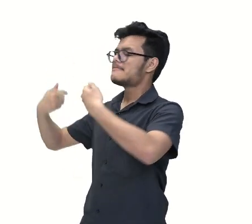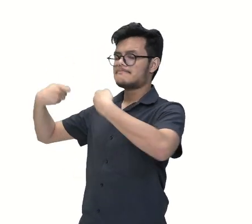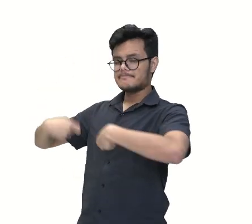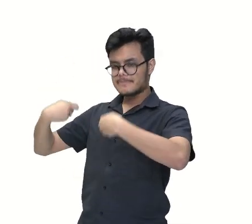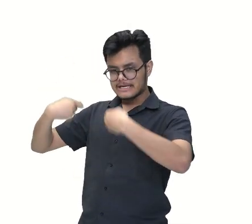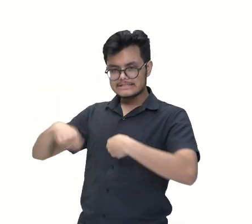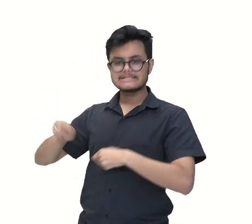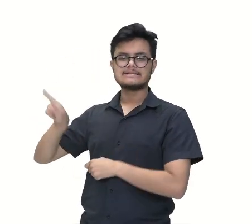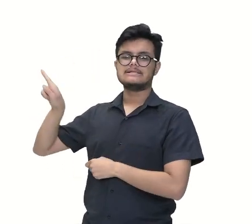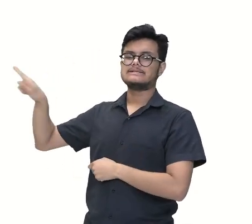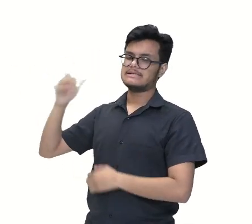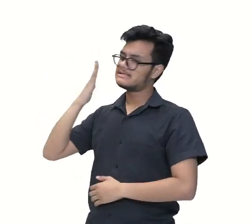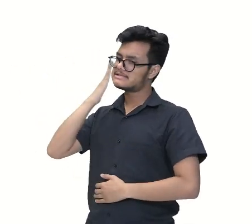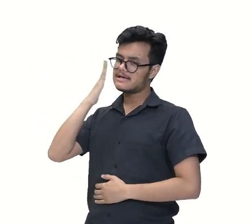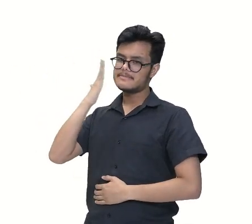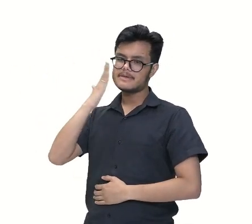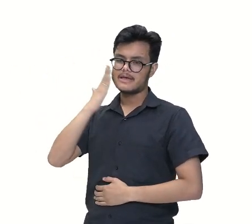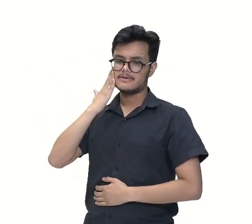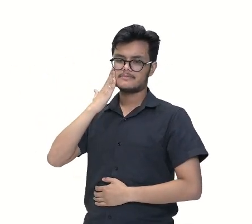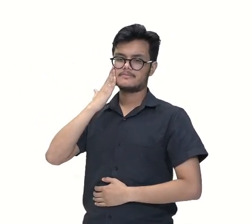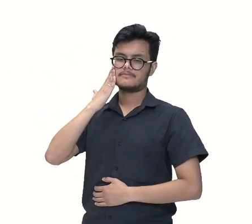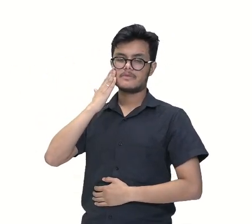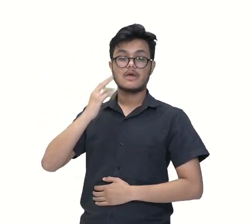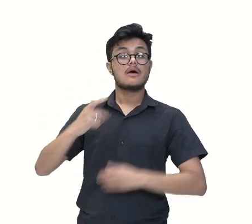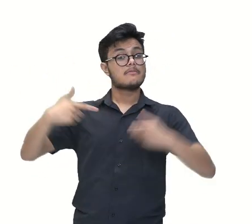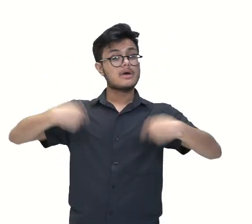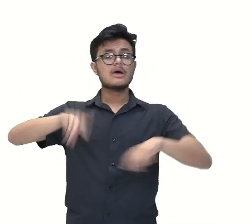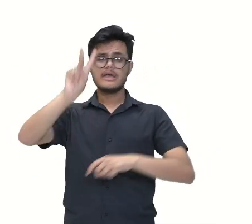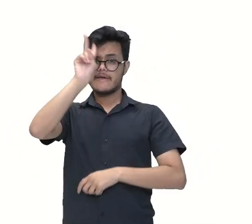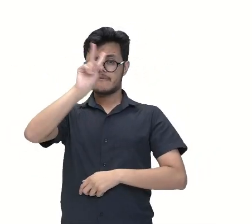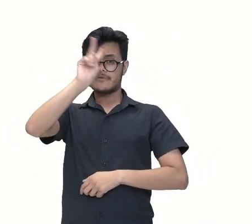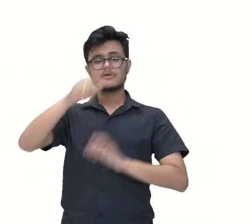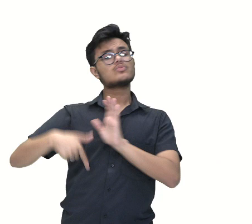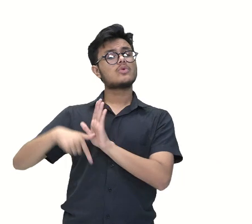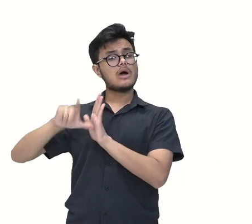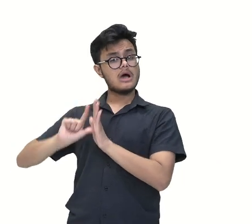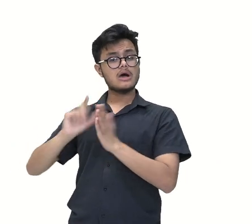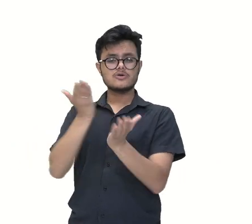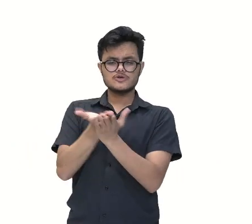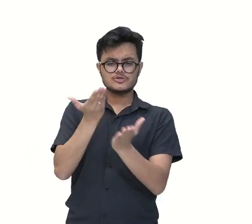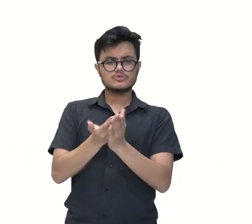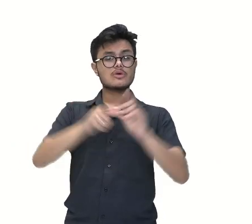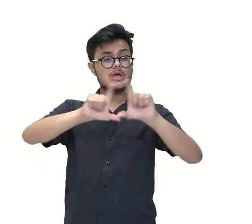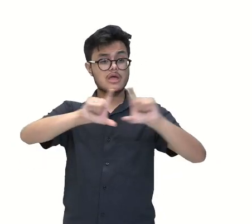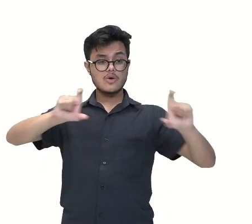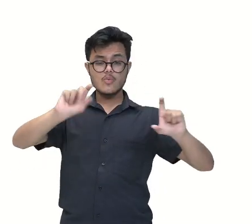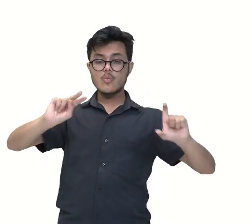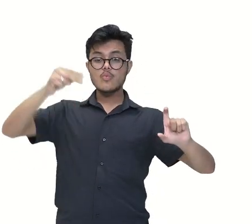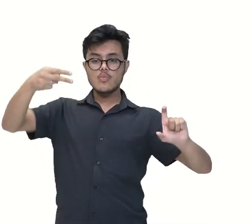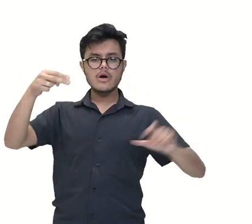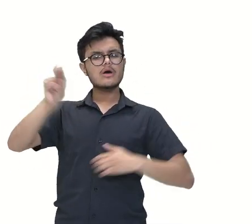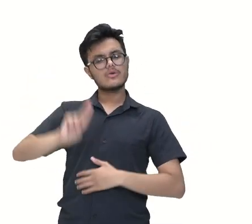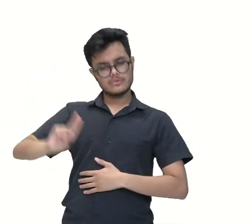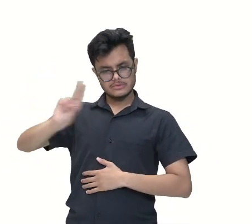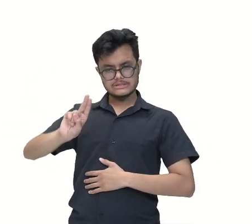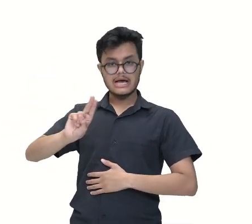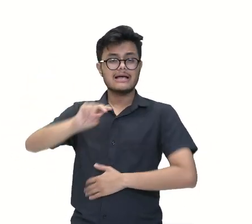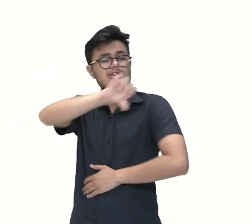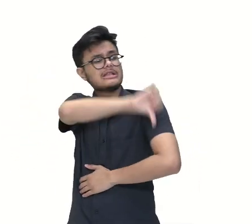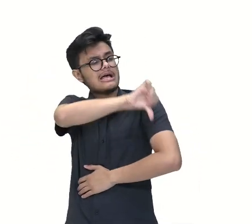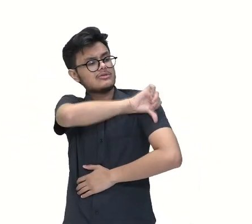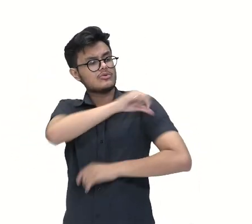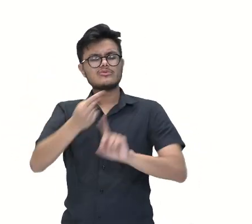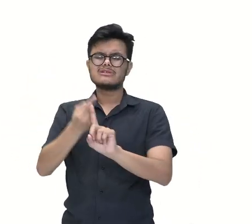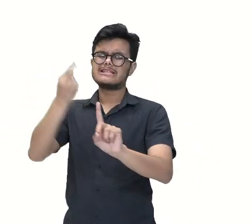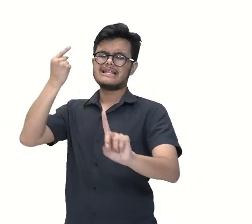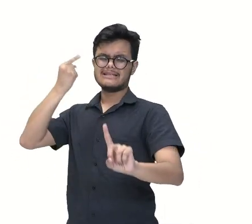anteriores. Faça uma revisão no conteúdo de equações do segundo grau, que é um conteúdo lá do 9º ano.